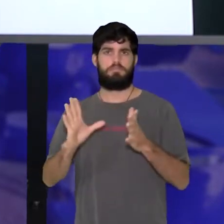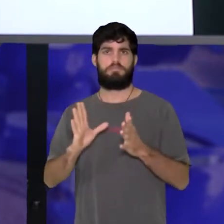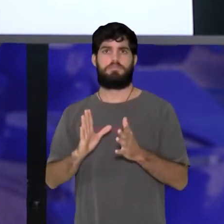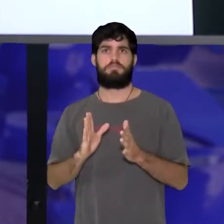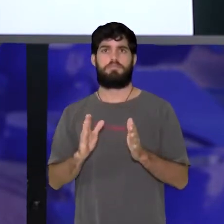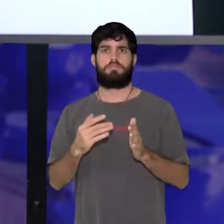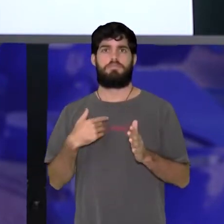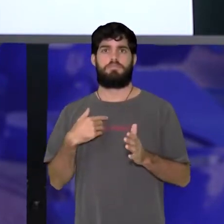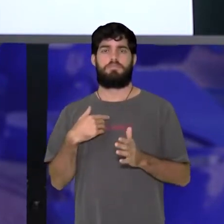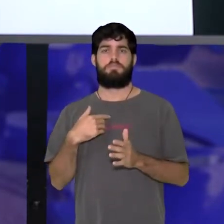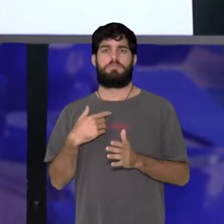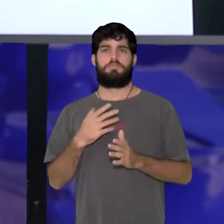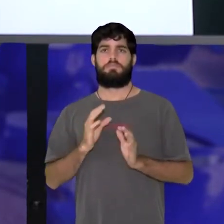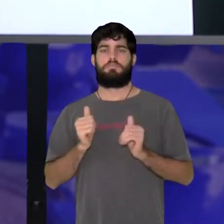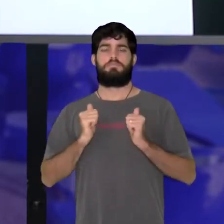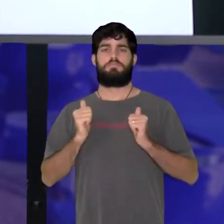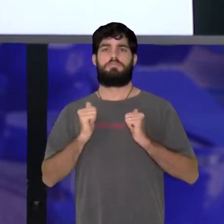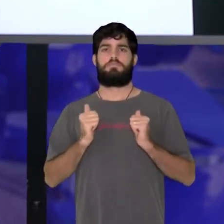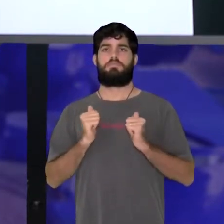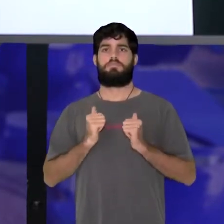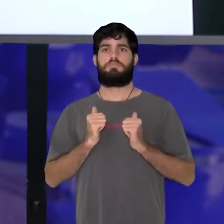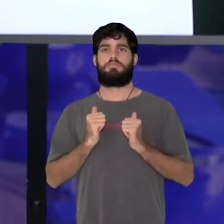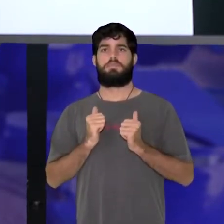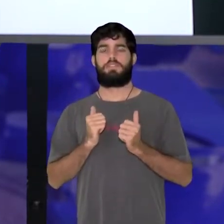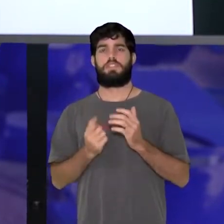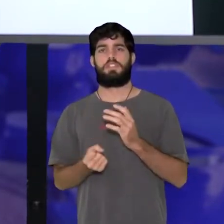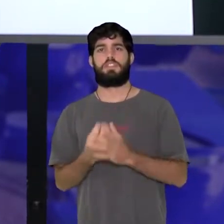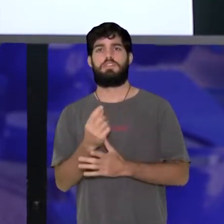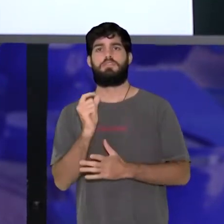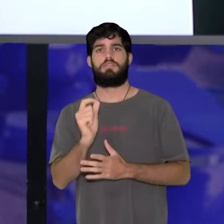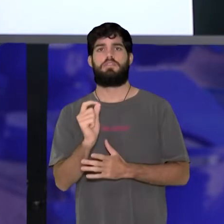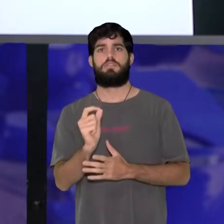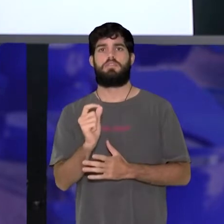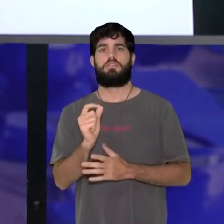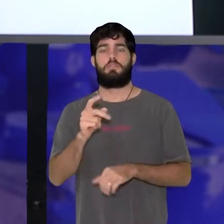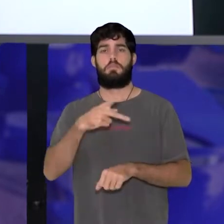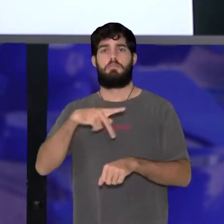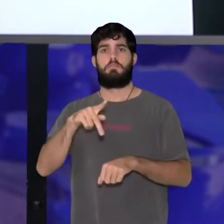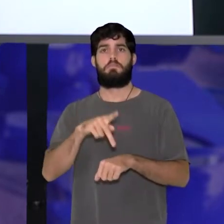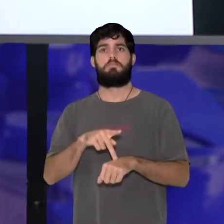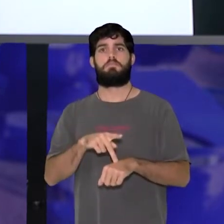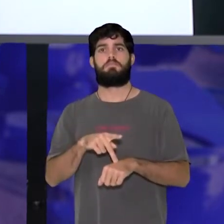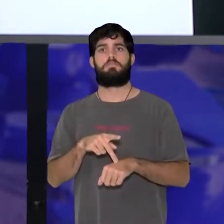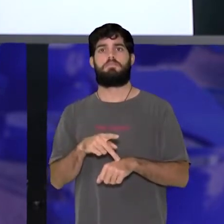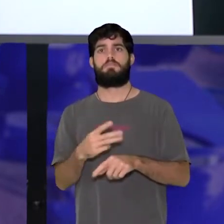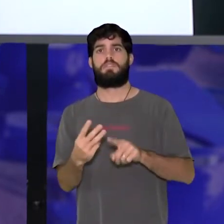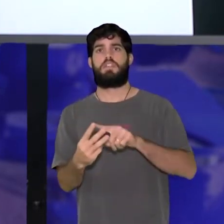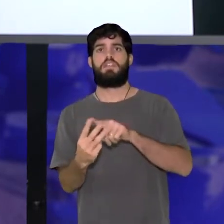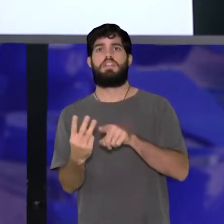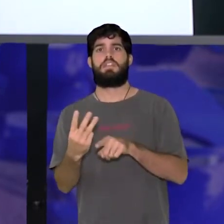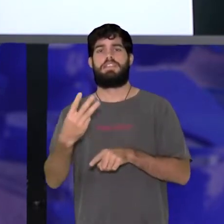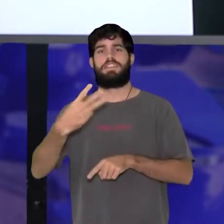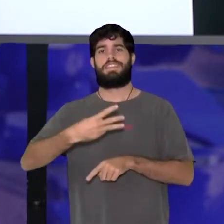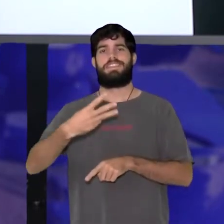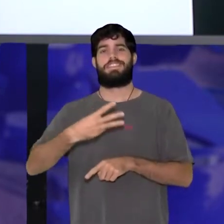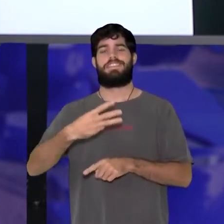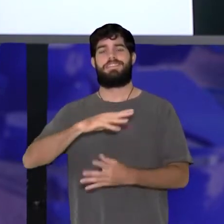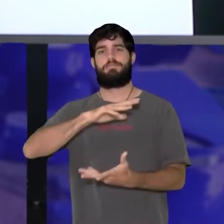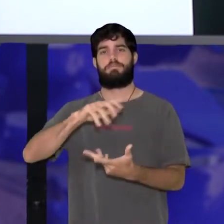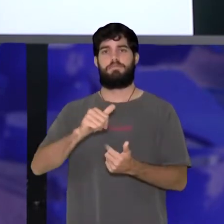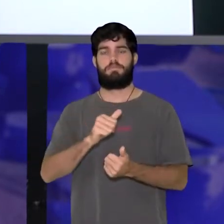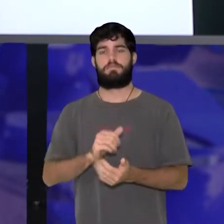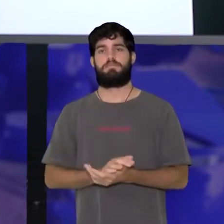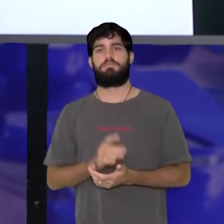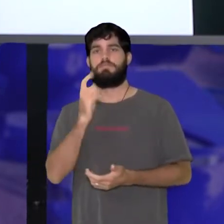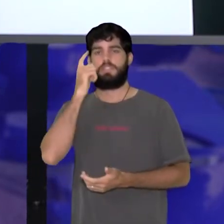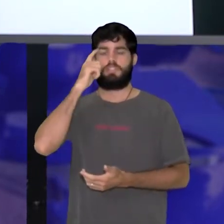decidiram ficar neutras, criando aquilo que a gente chamava de países do terceiro mundo. Pensando um pouquinho aqui, a